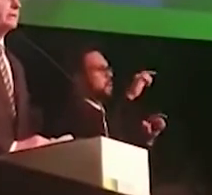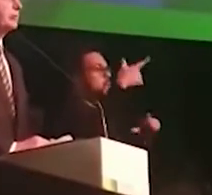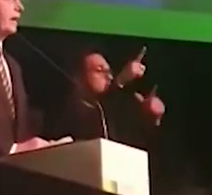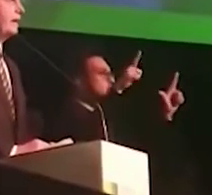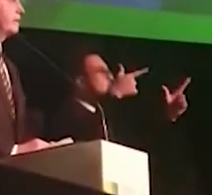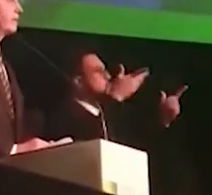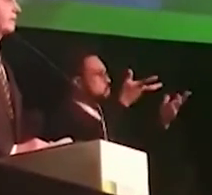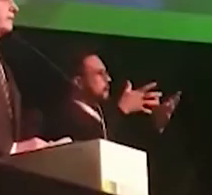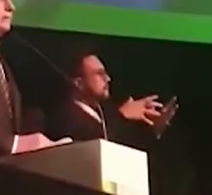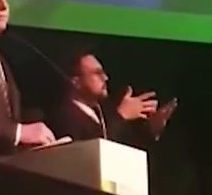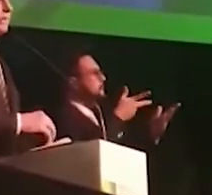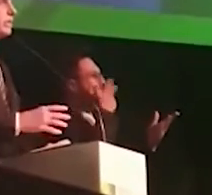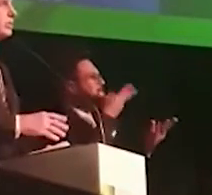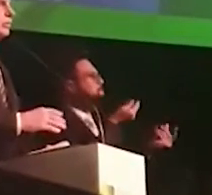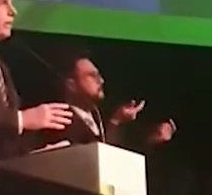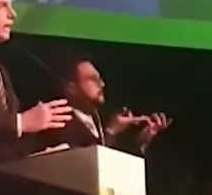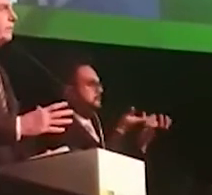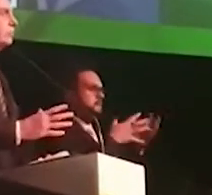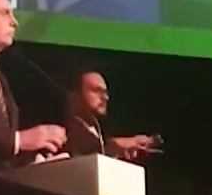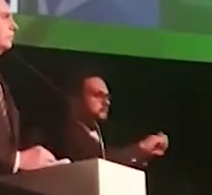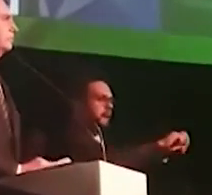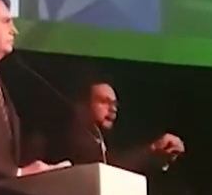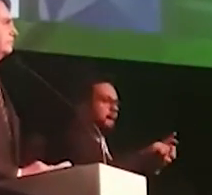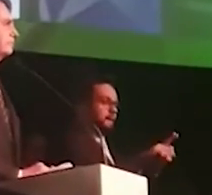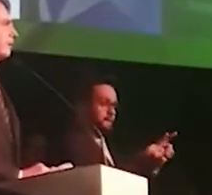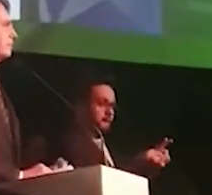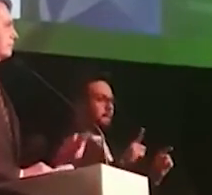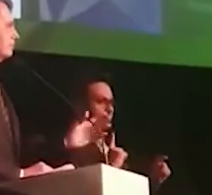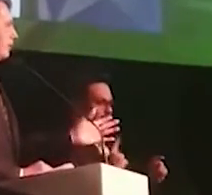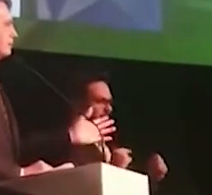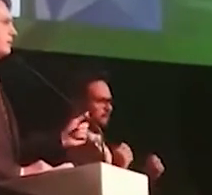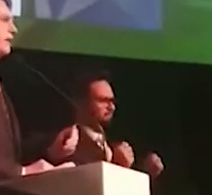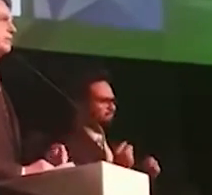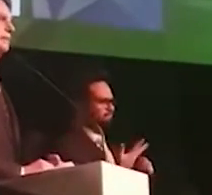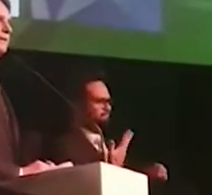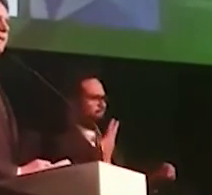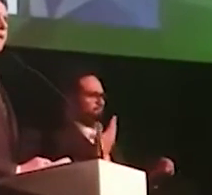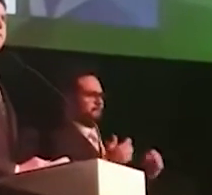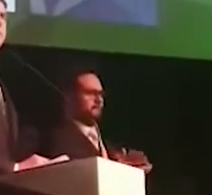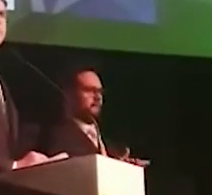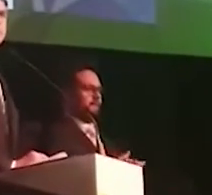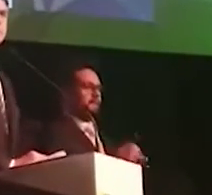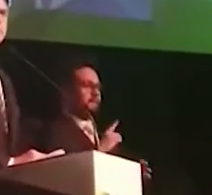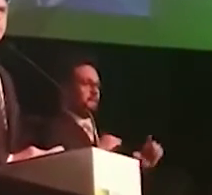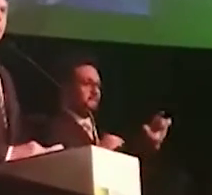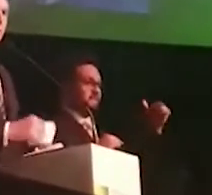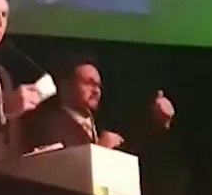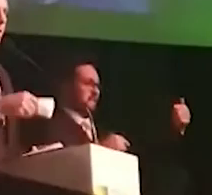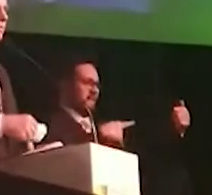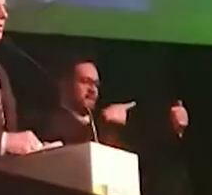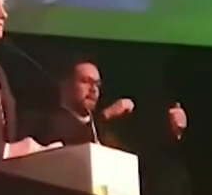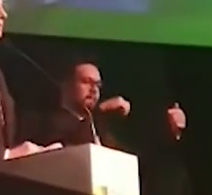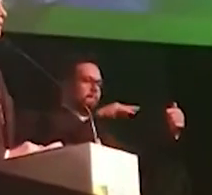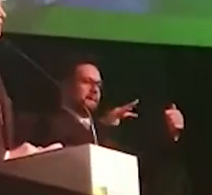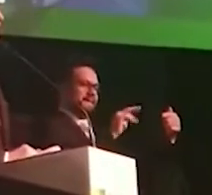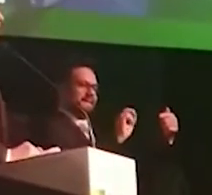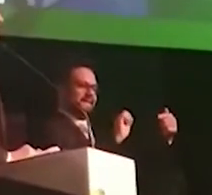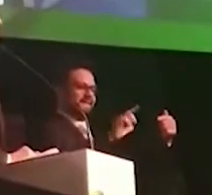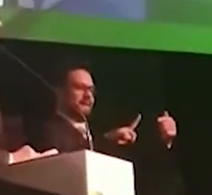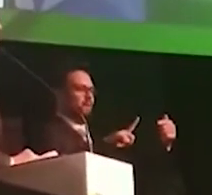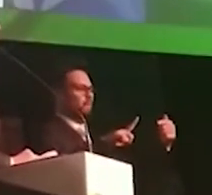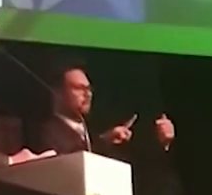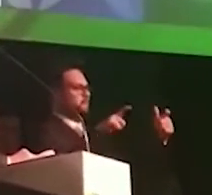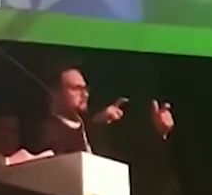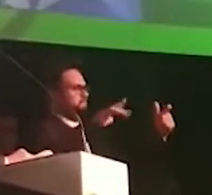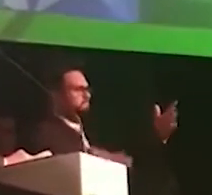riquezas naturais que não existe em lugar nenhum no mundo. Os nossos 7 Pantanais, uma costa